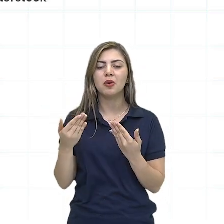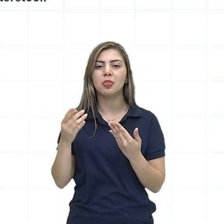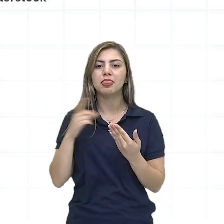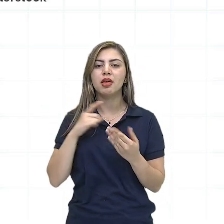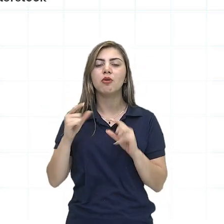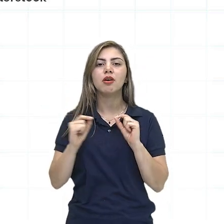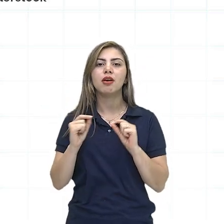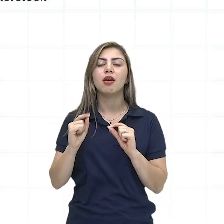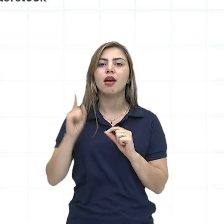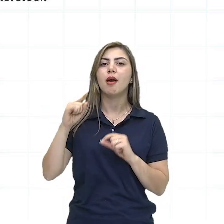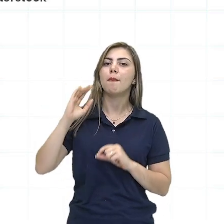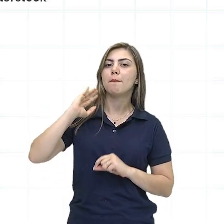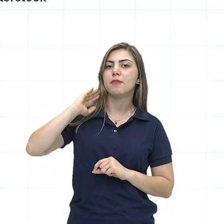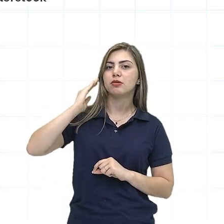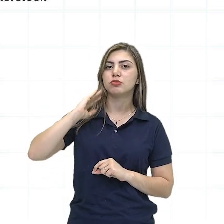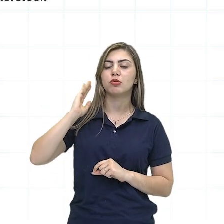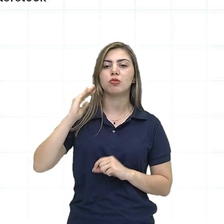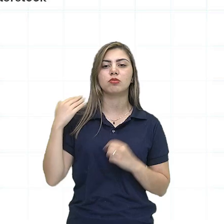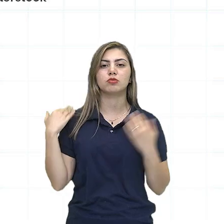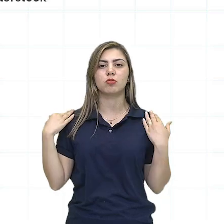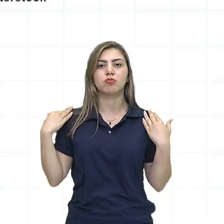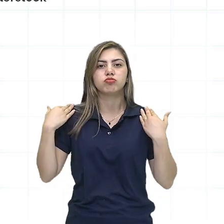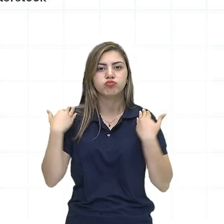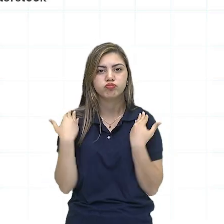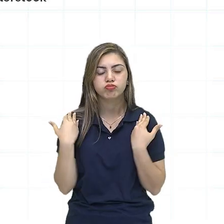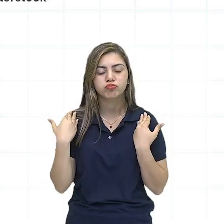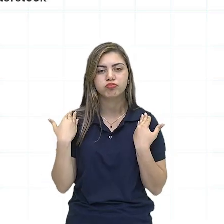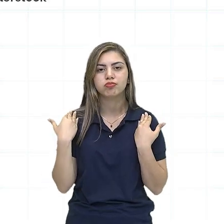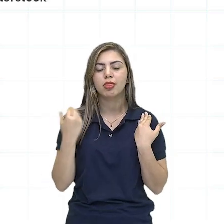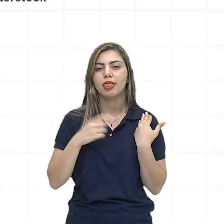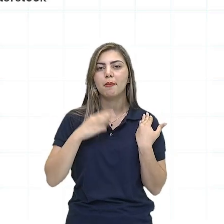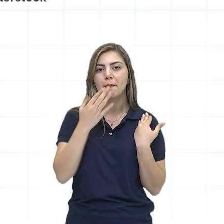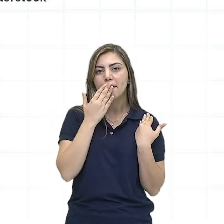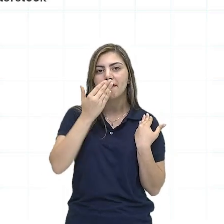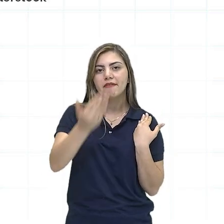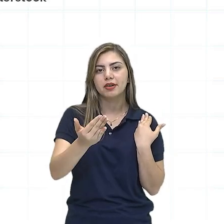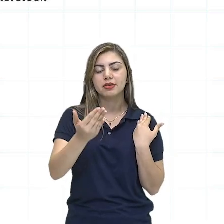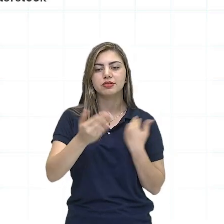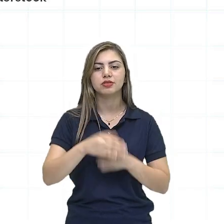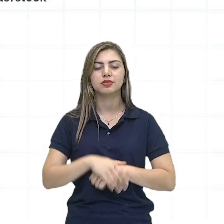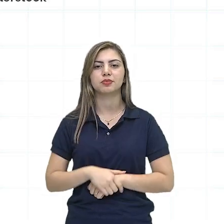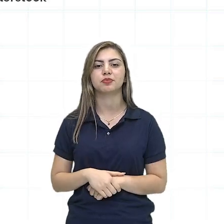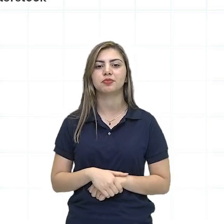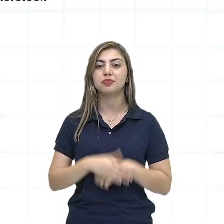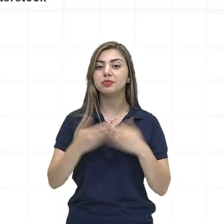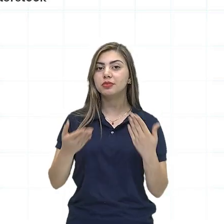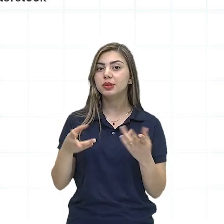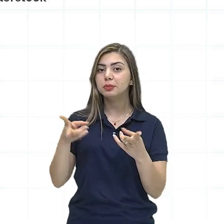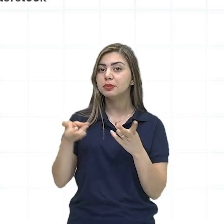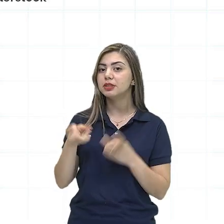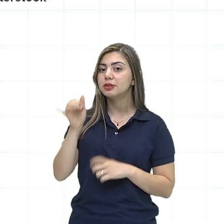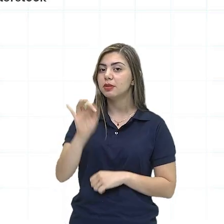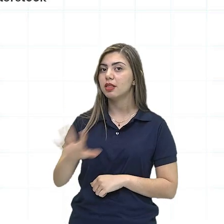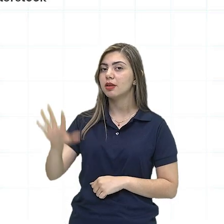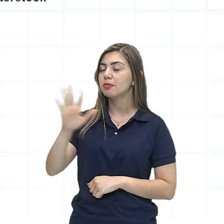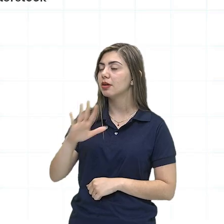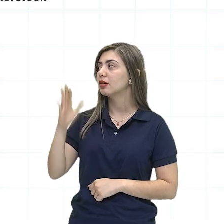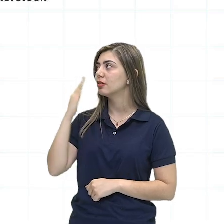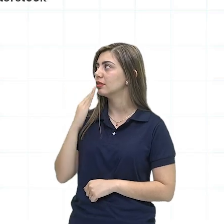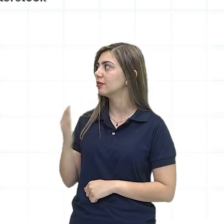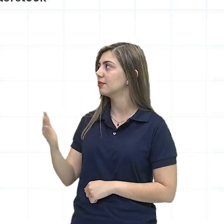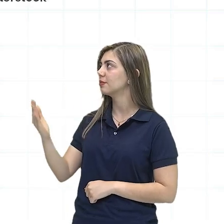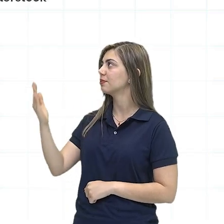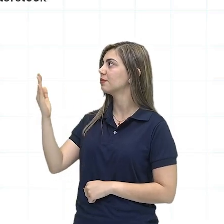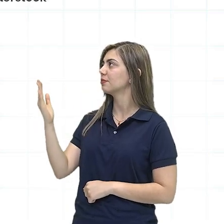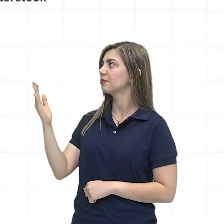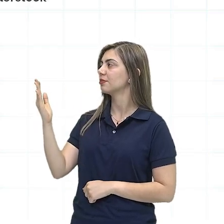o pescoço, ombros e cabeça inclinados para frente. Então, observem aqui nessa figura, que